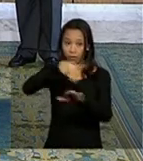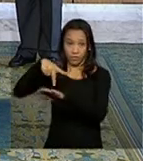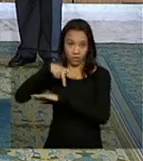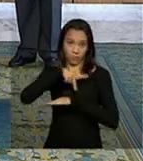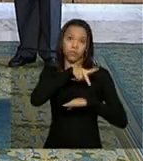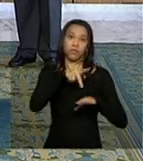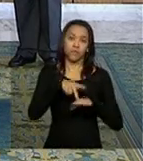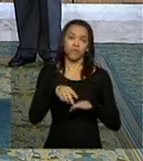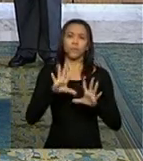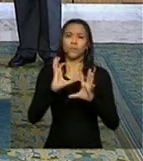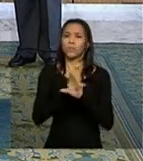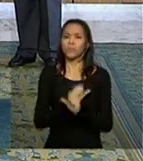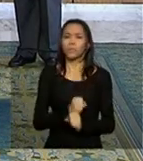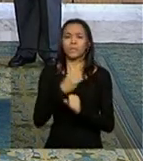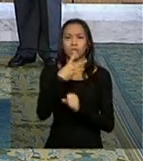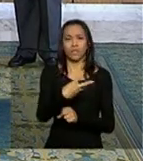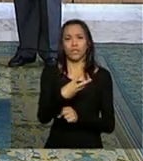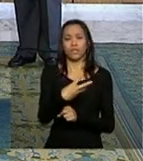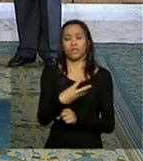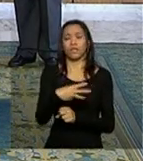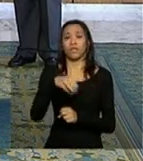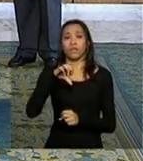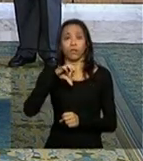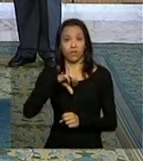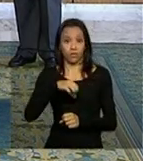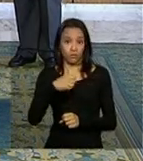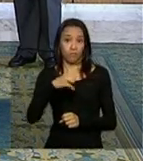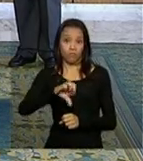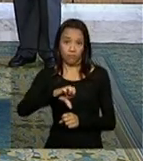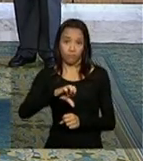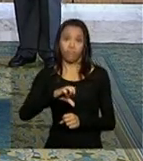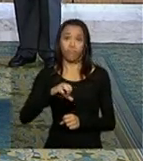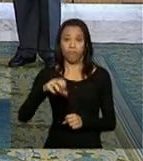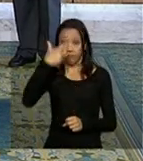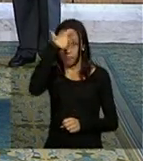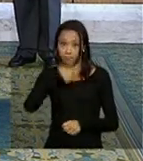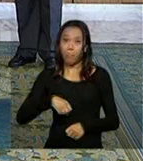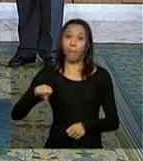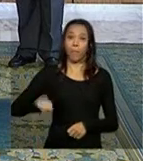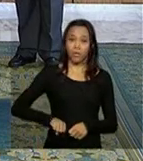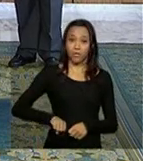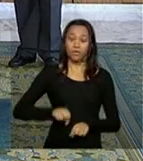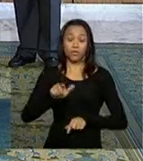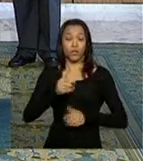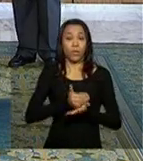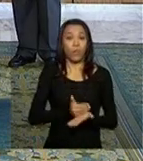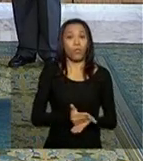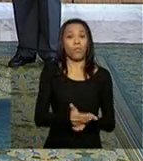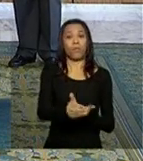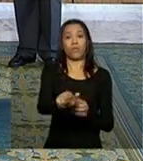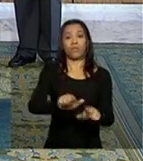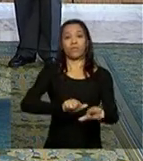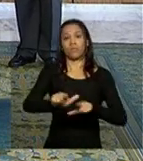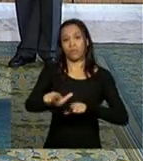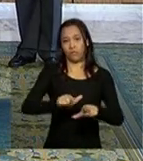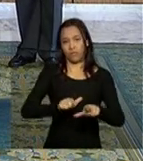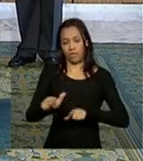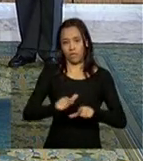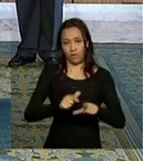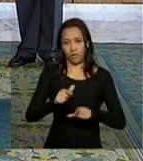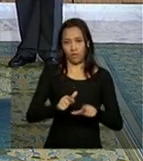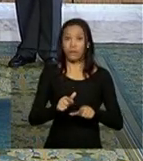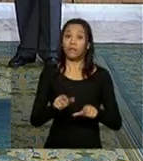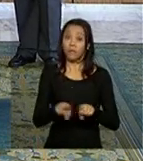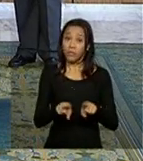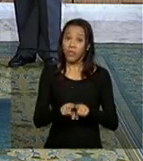são 32 novos embaixadores que passam a atuar no Brasil, passam a representar os seus